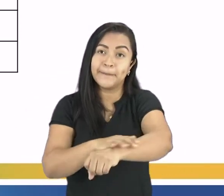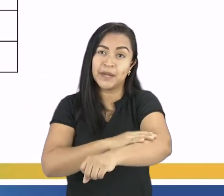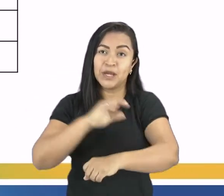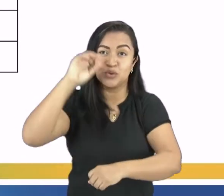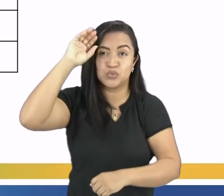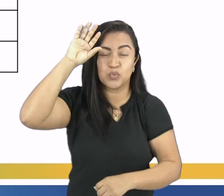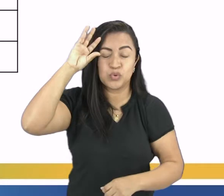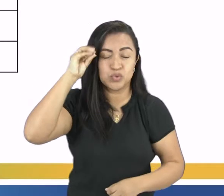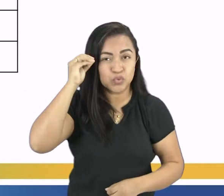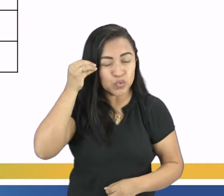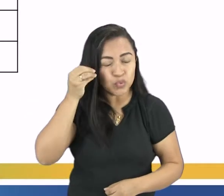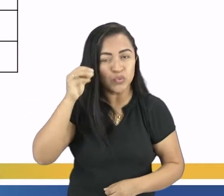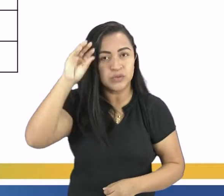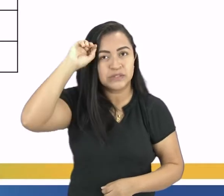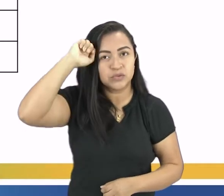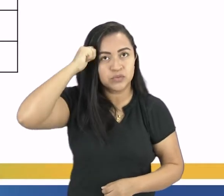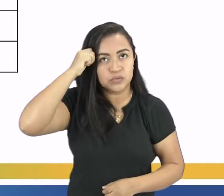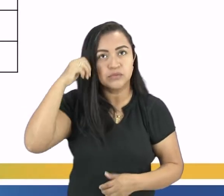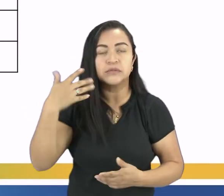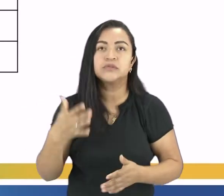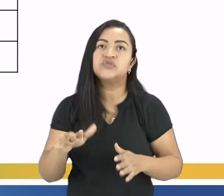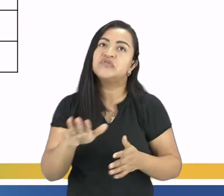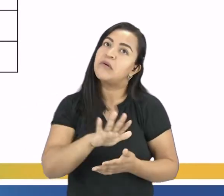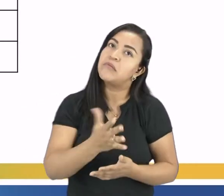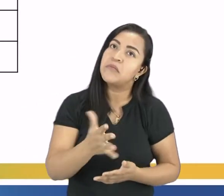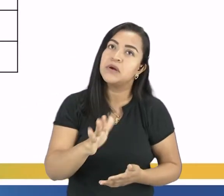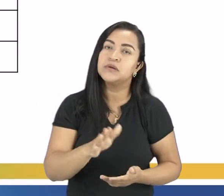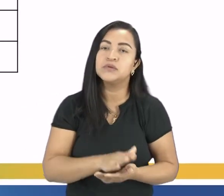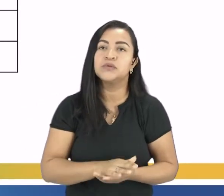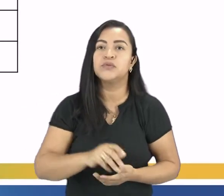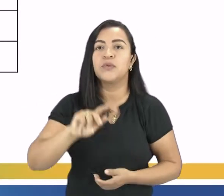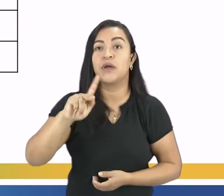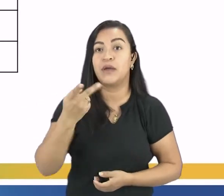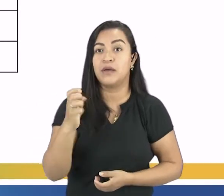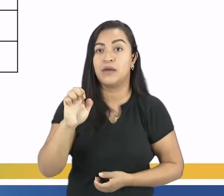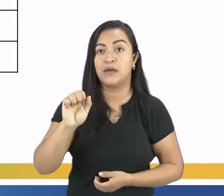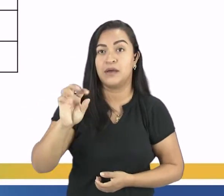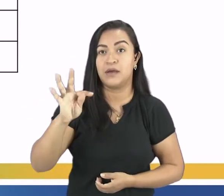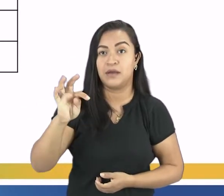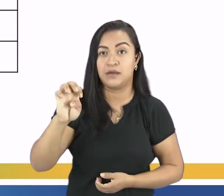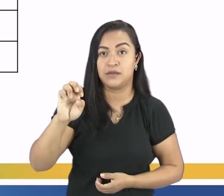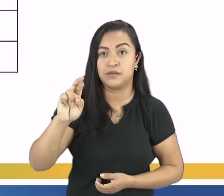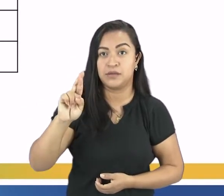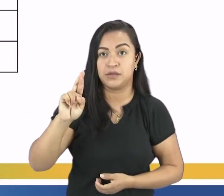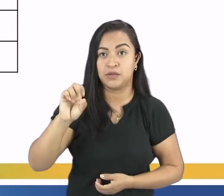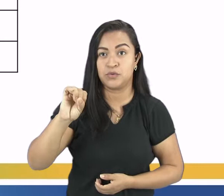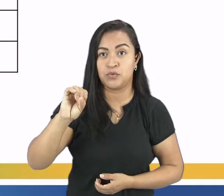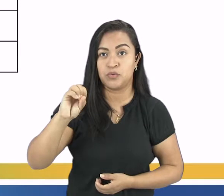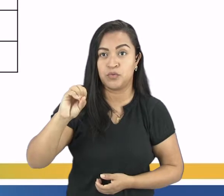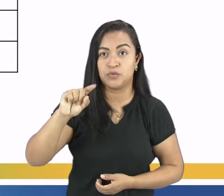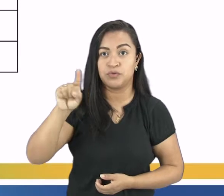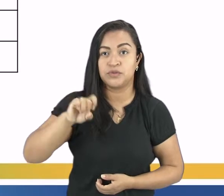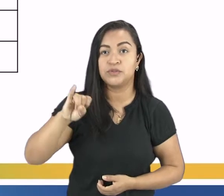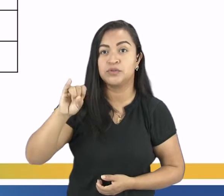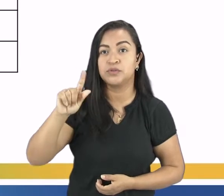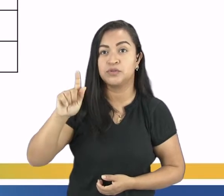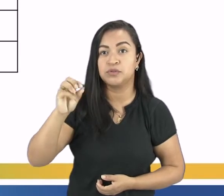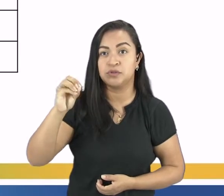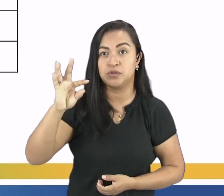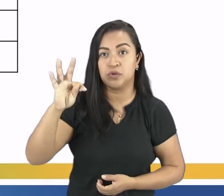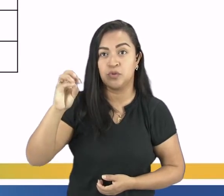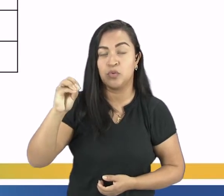eu tiver o intermédio, o indivíduo heterozigoto, ou com a concentração média, pardo